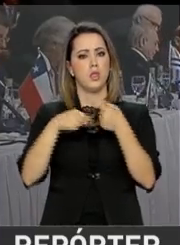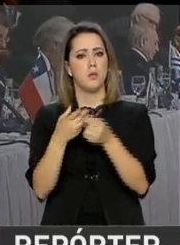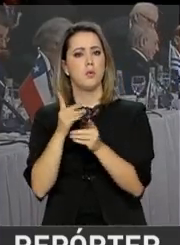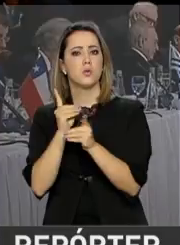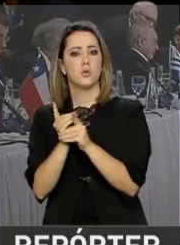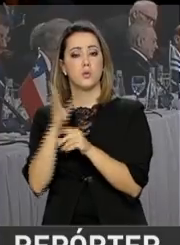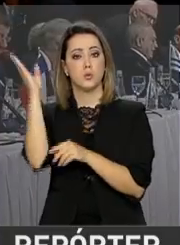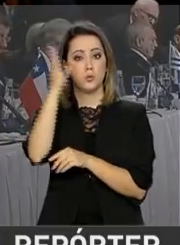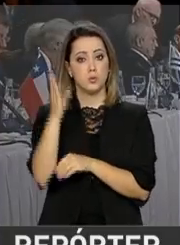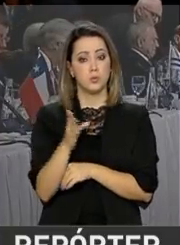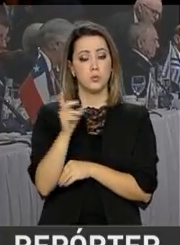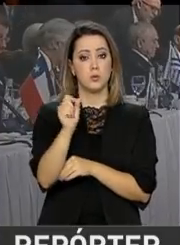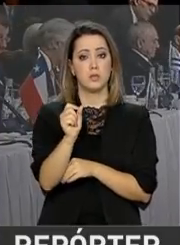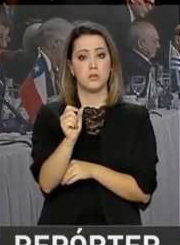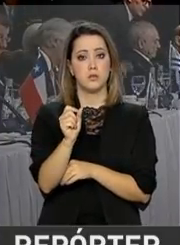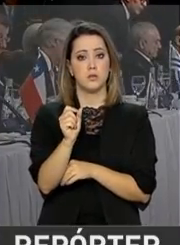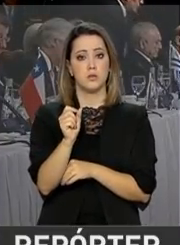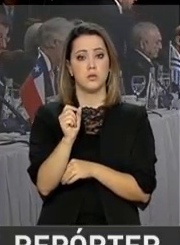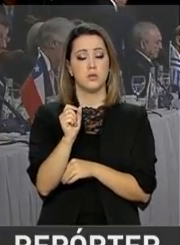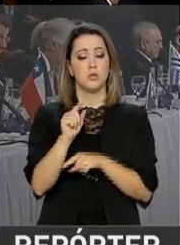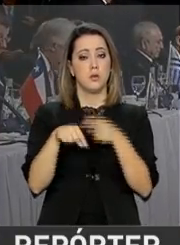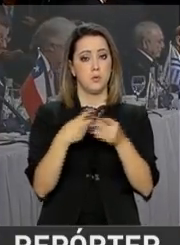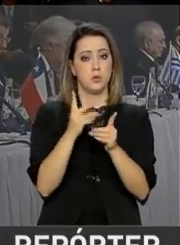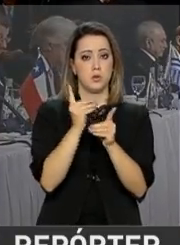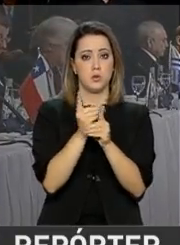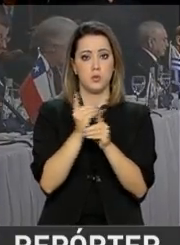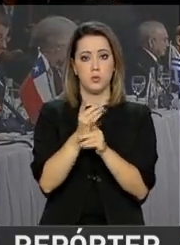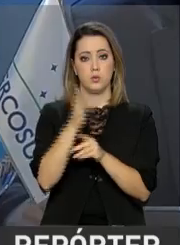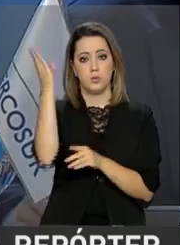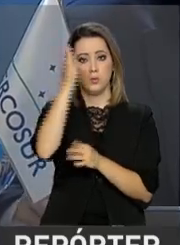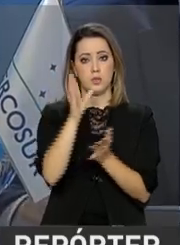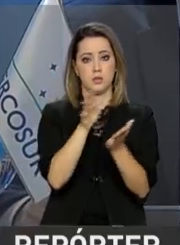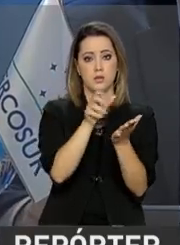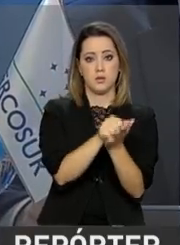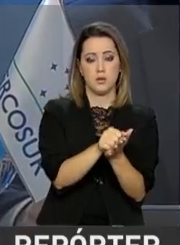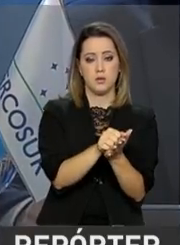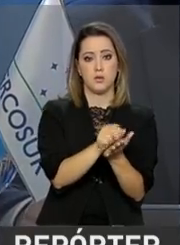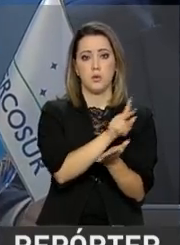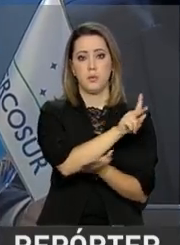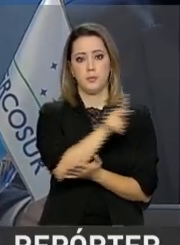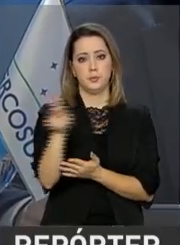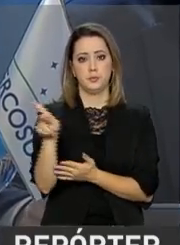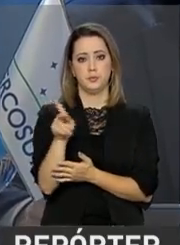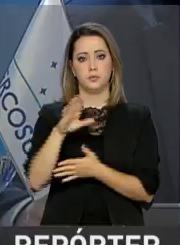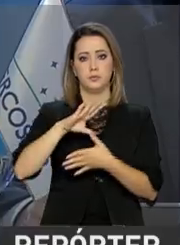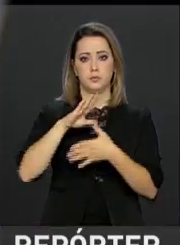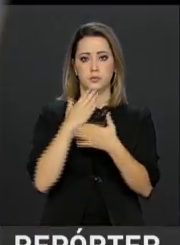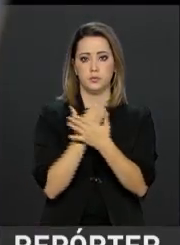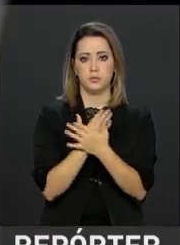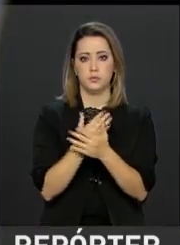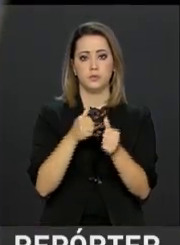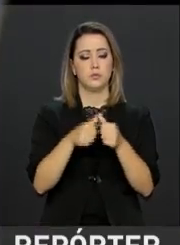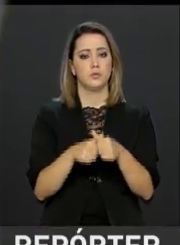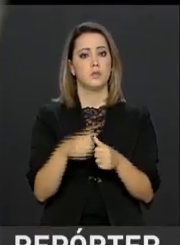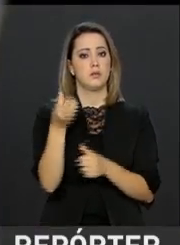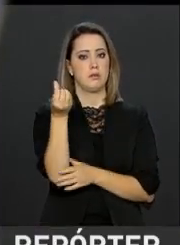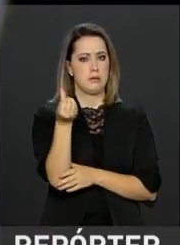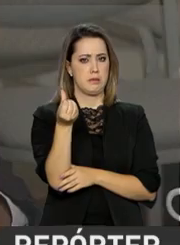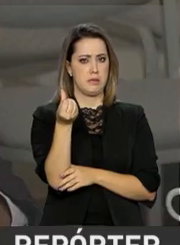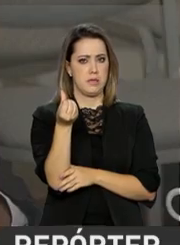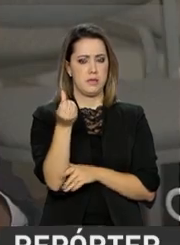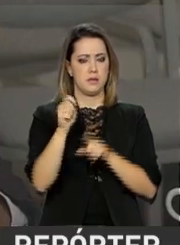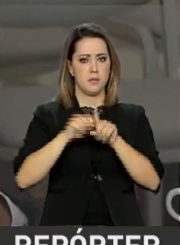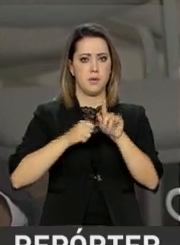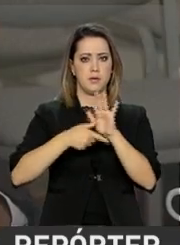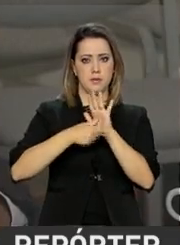deste encontro, o presidente ao Ao final desse encontro, o Brasil assume a presidência do Mercosul, que esteve se